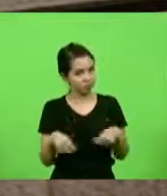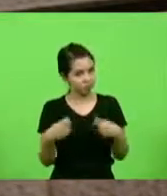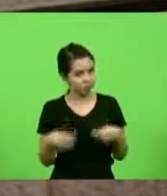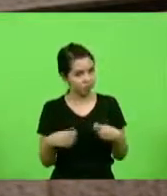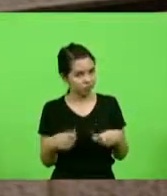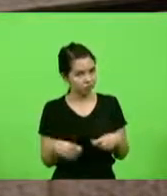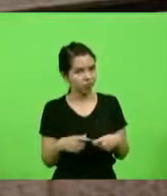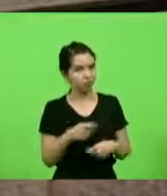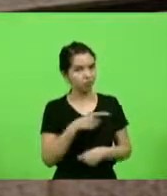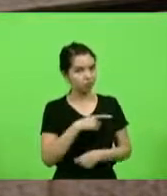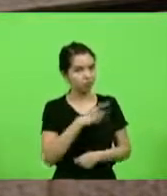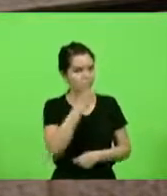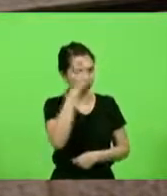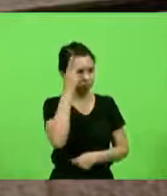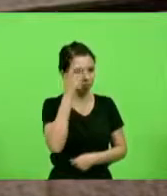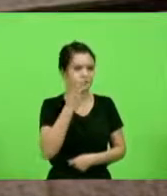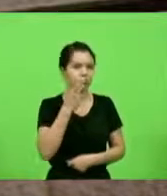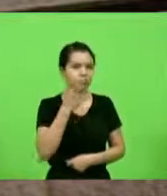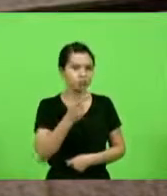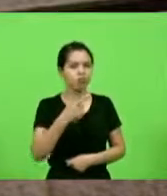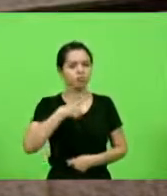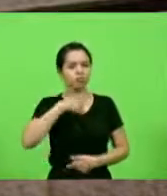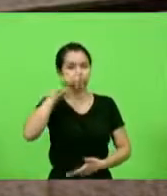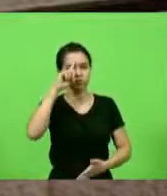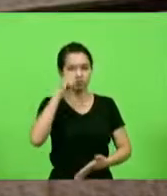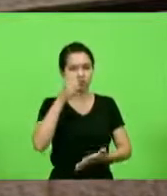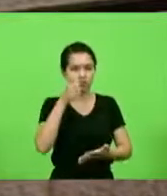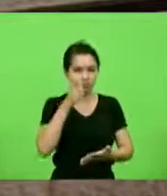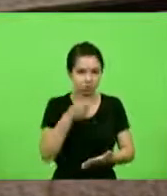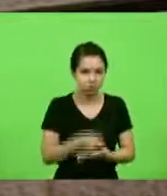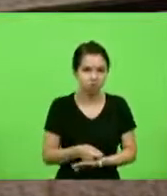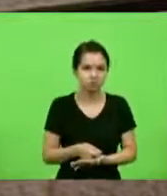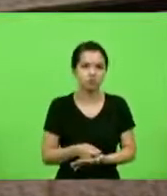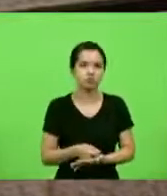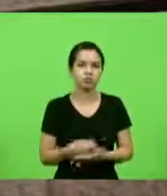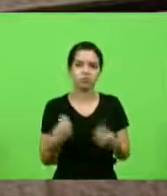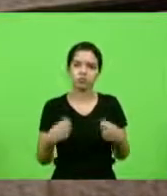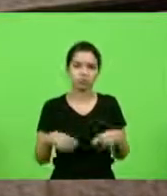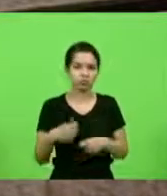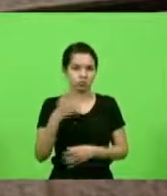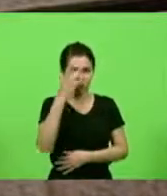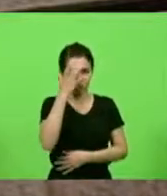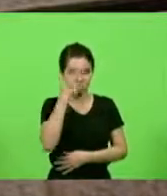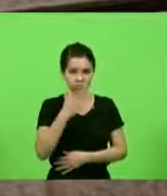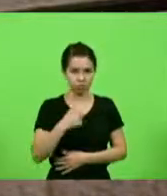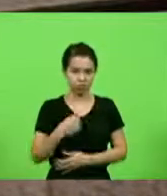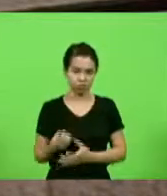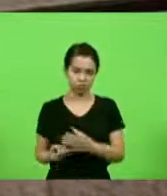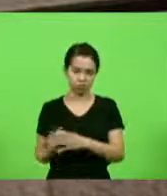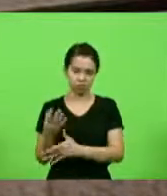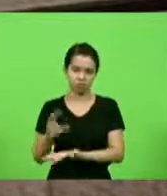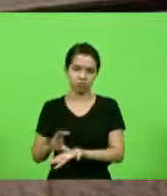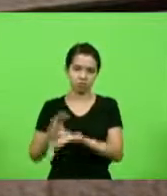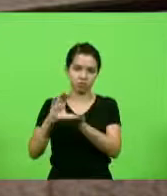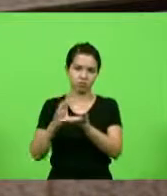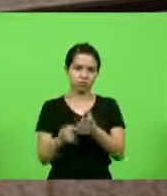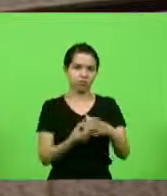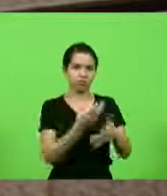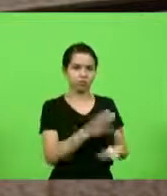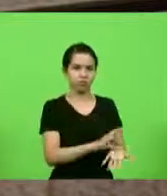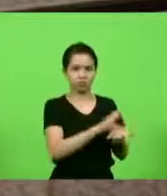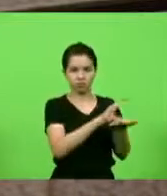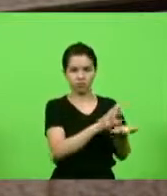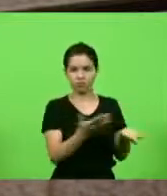que diga, olha, eu que determinei, eu que fiz. É muito fácil isso, eu vou criando conselho, conselho, conselhos,